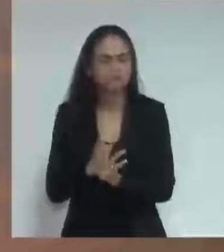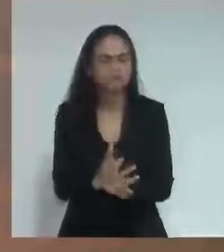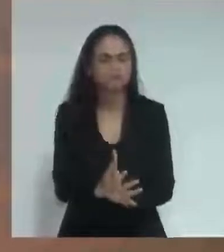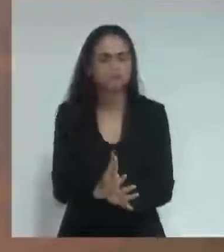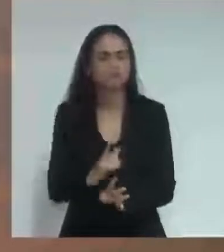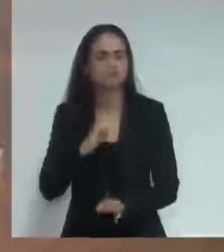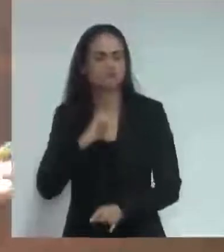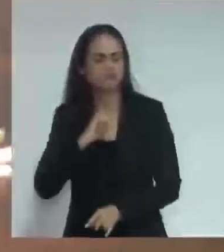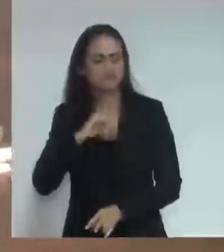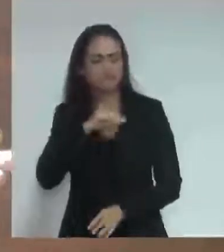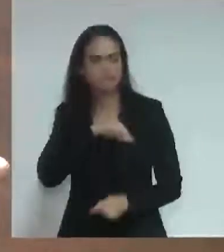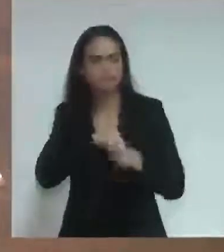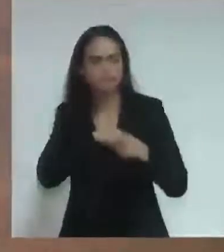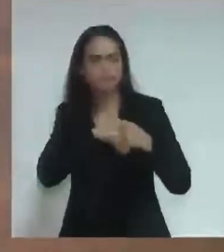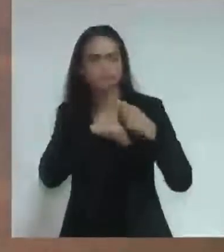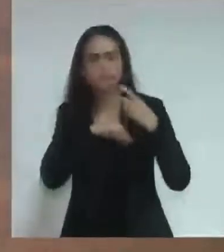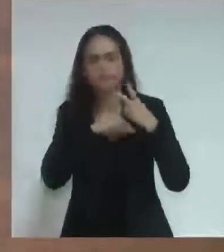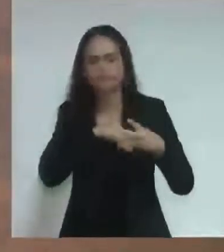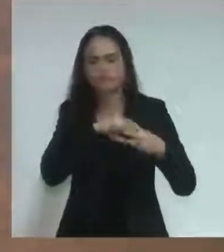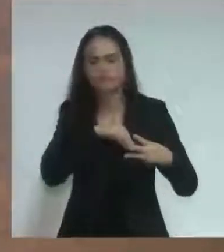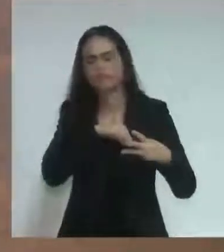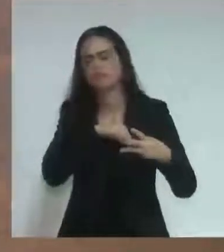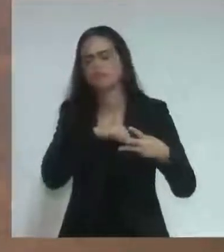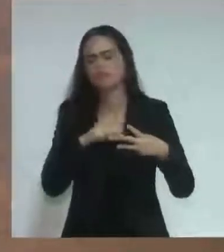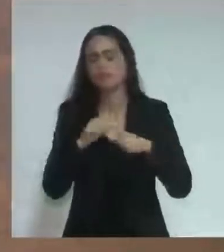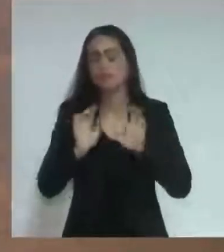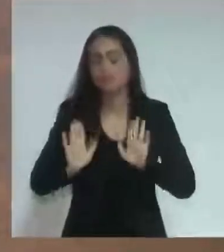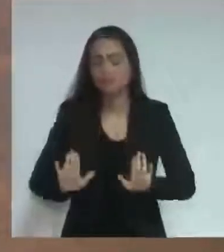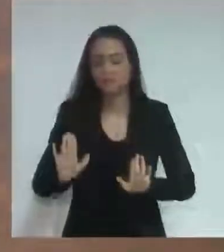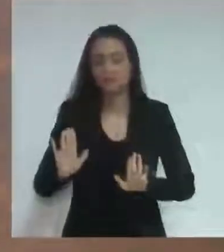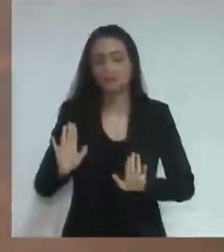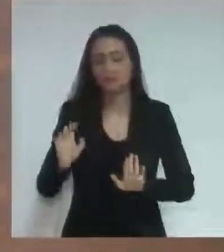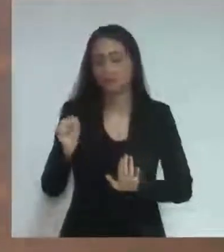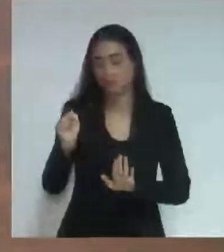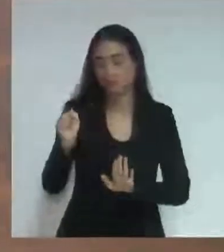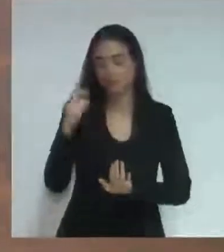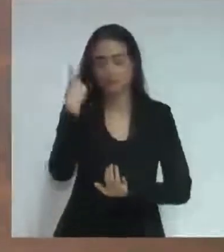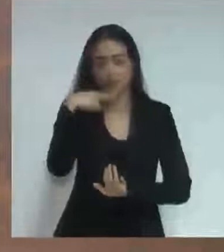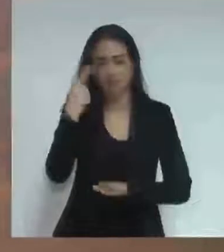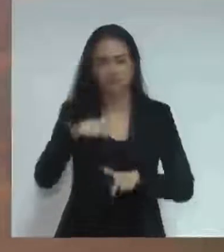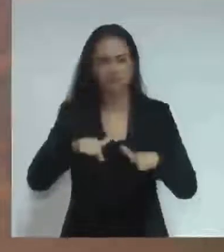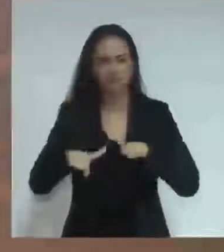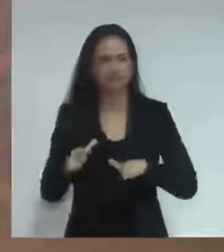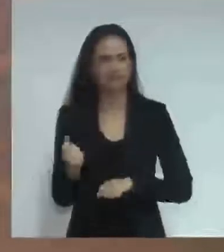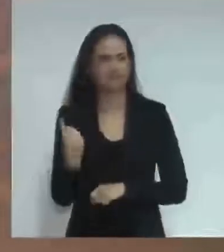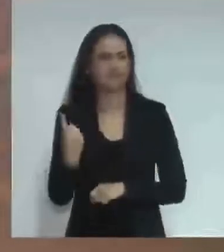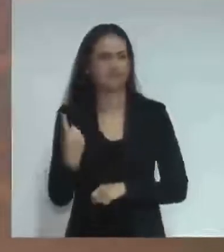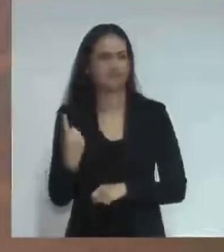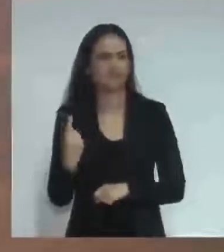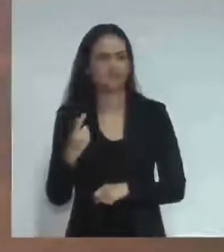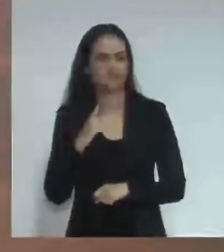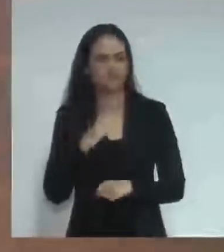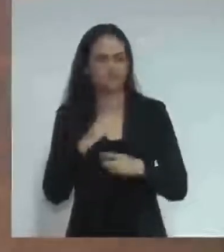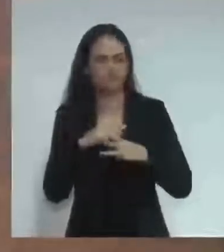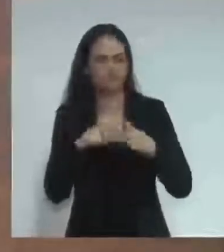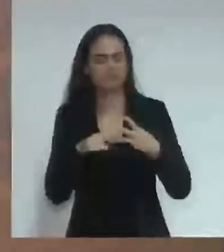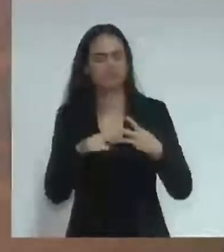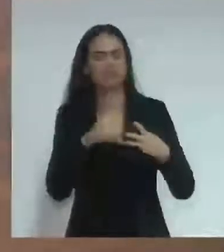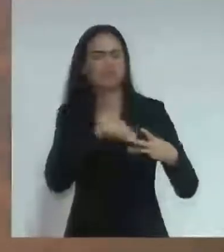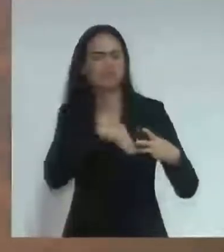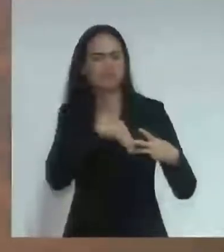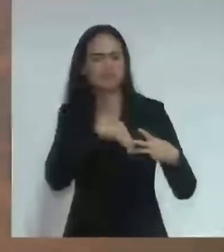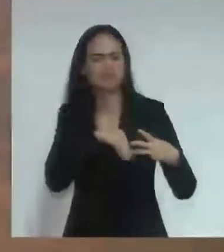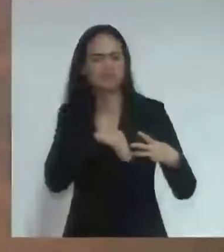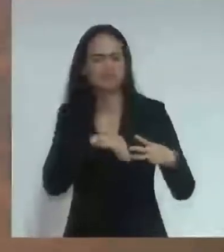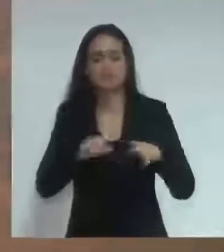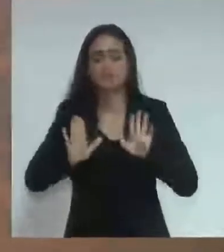salários, mas só trabalha 8 horas, né? Como é que pode um negócio desse? O cidadão receber 3 salários públicos e